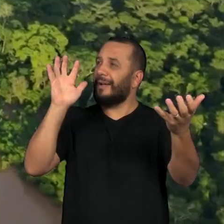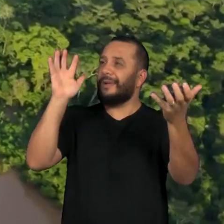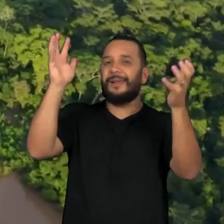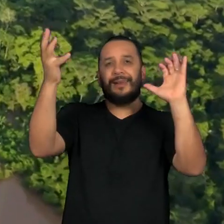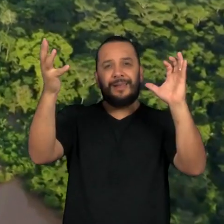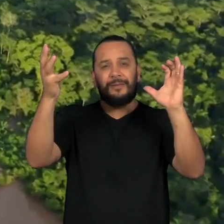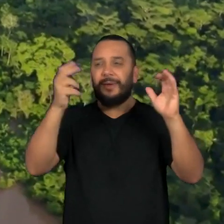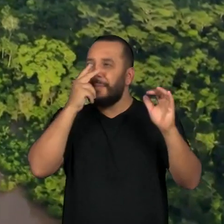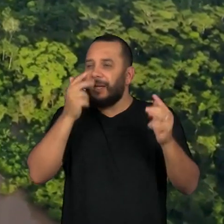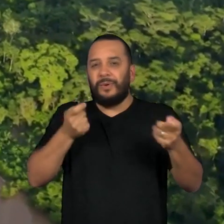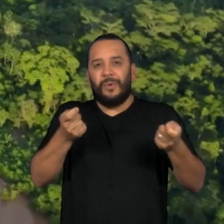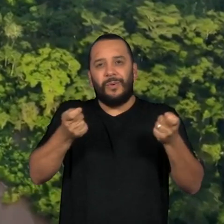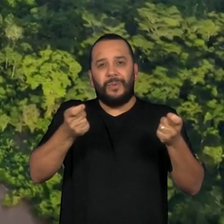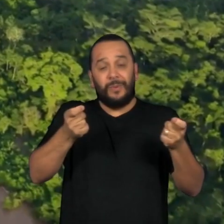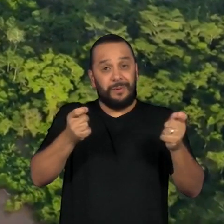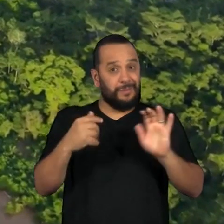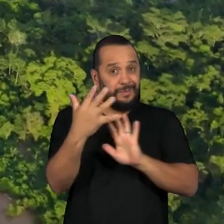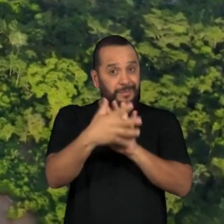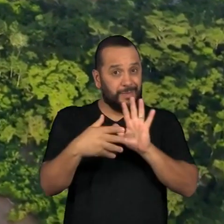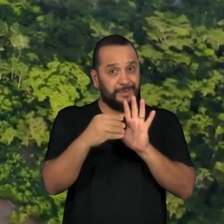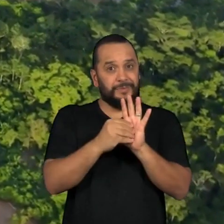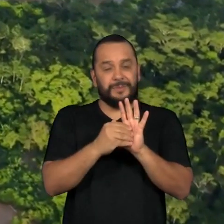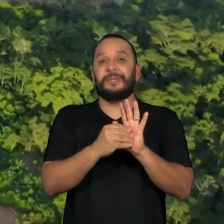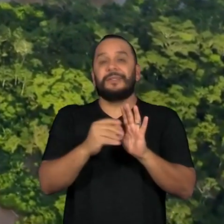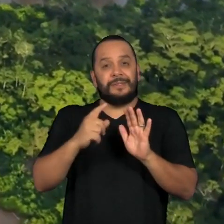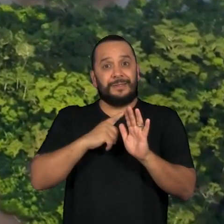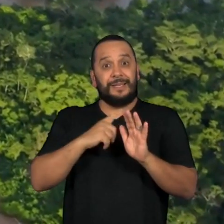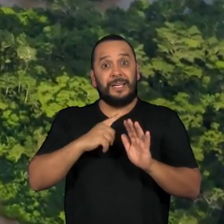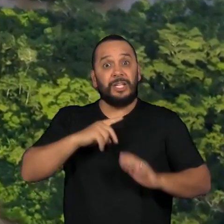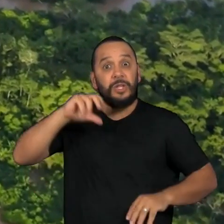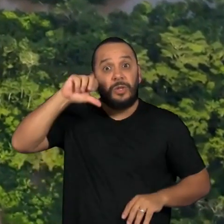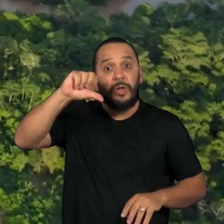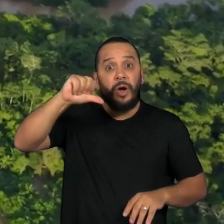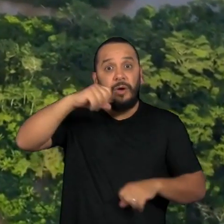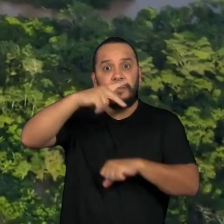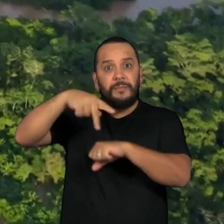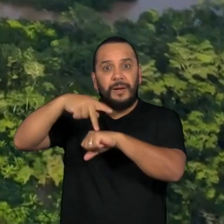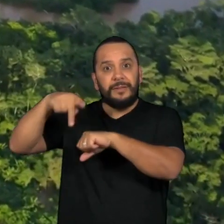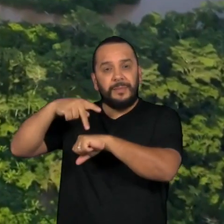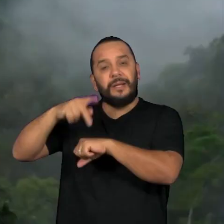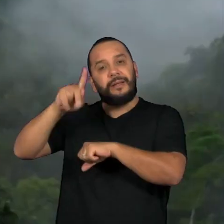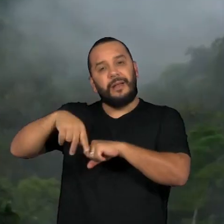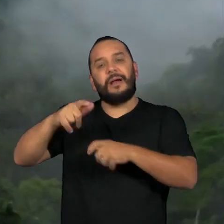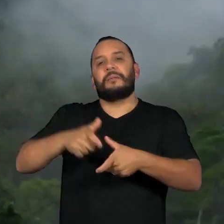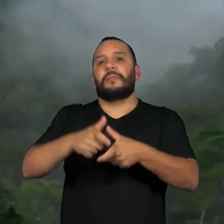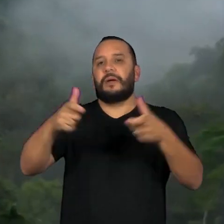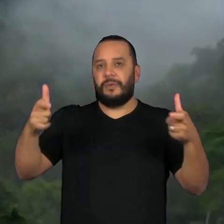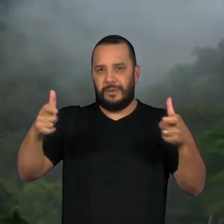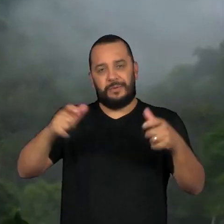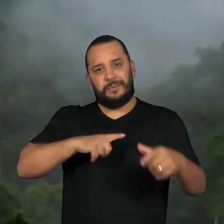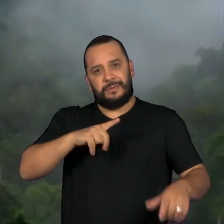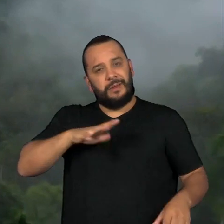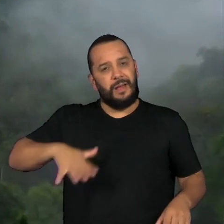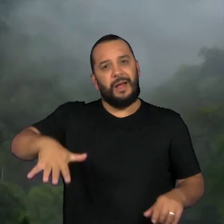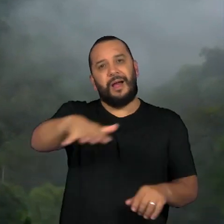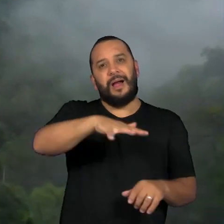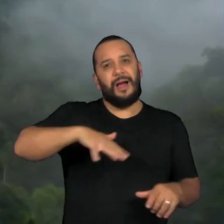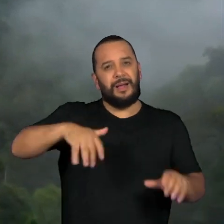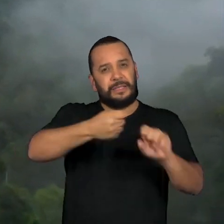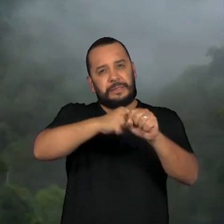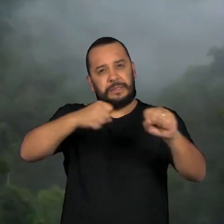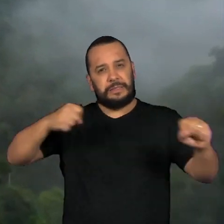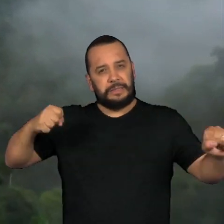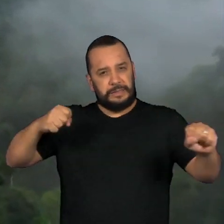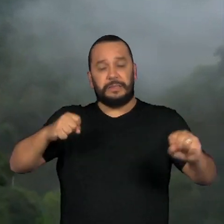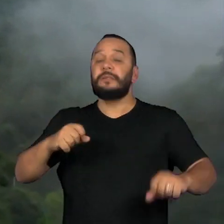global. A Amazônia, que se estende por 9 países, é a maior delas. A área mais extensa, cerca